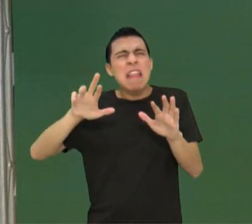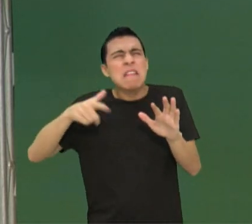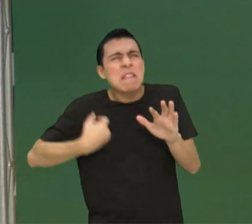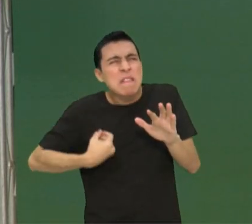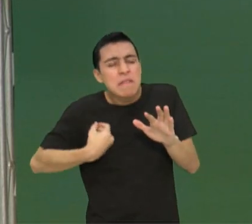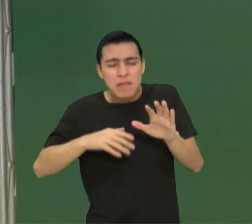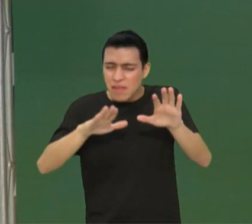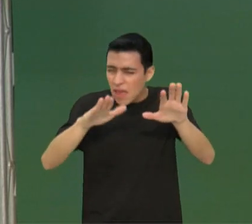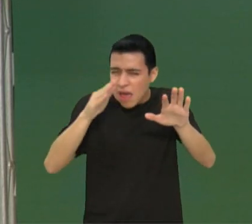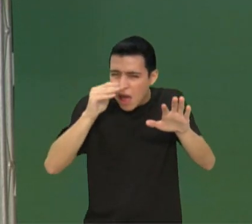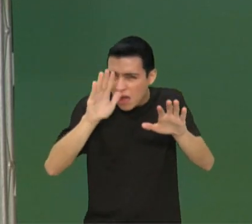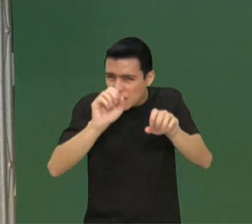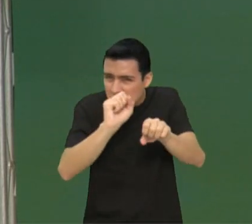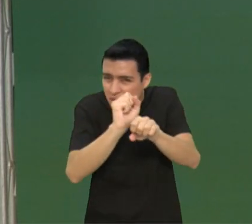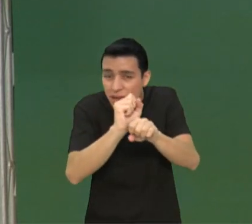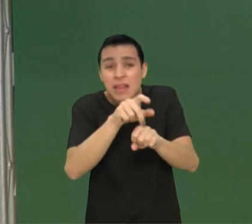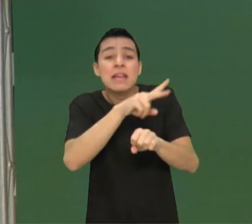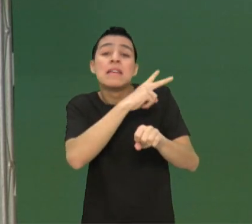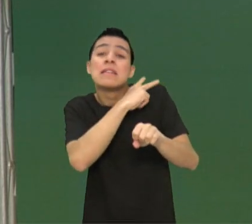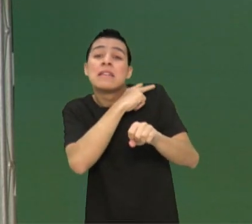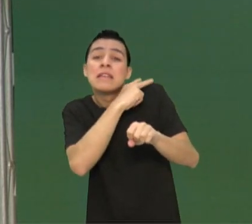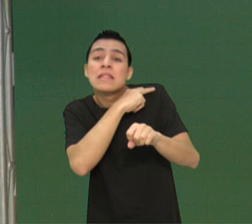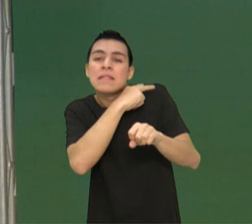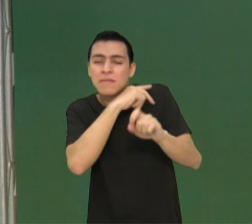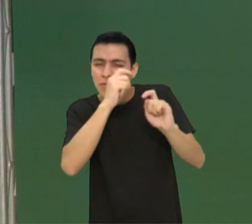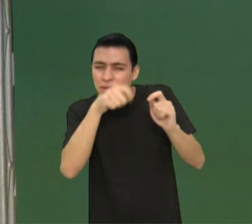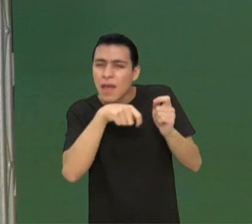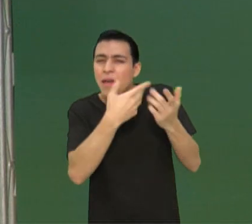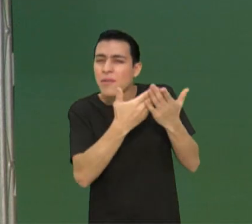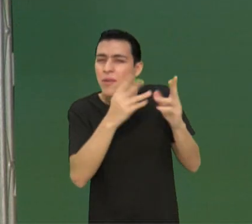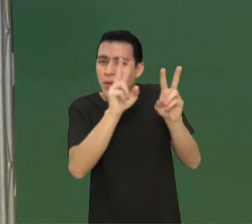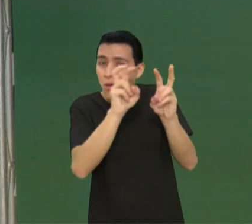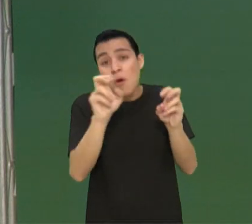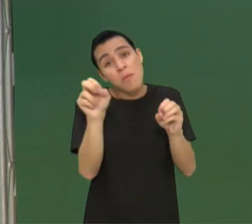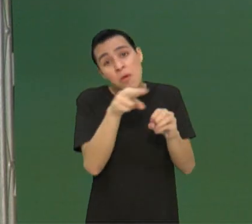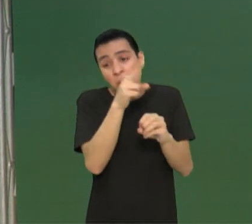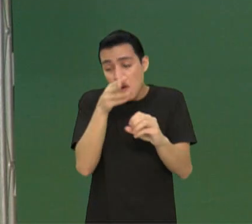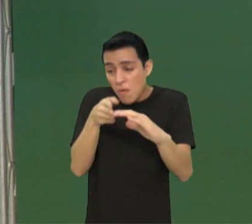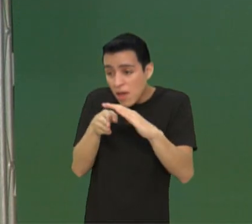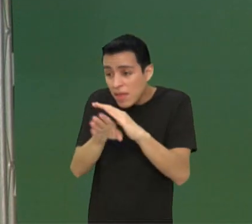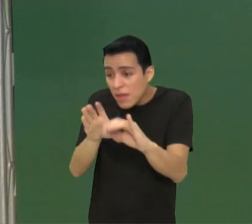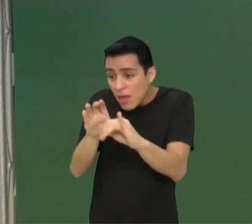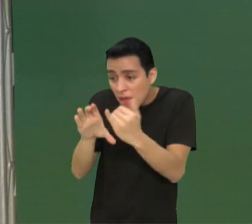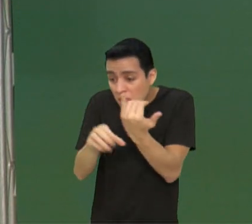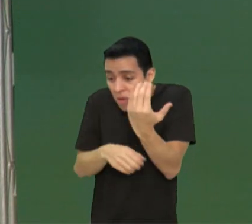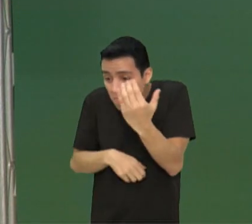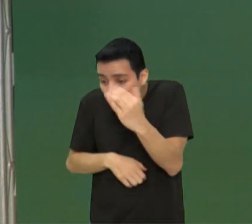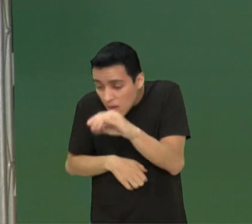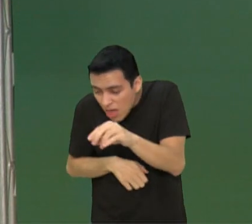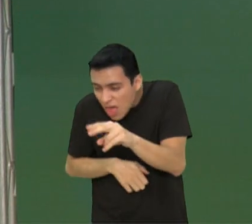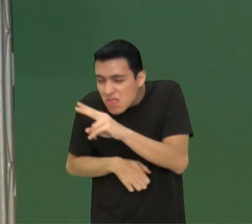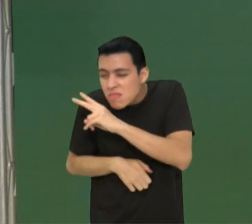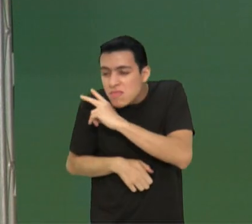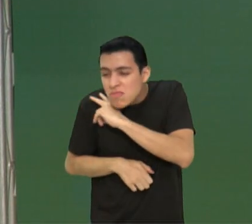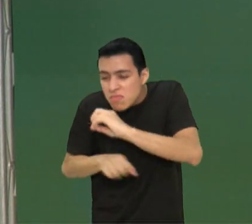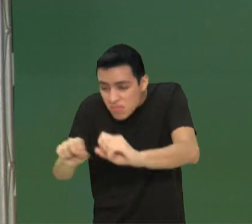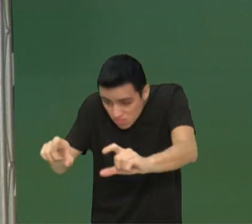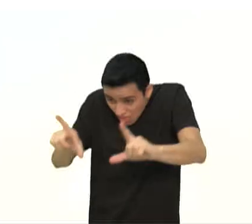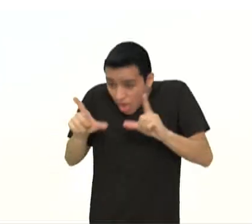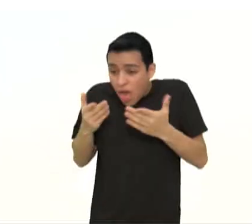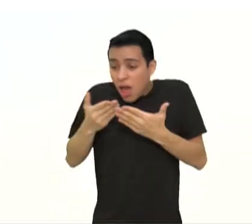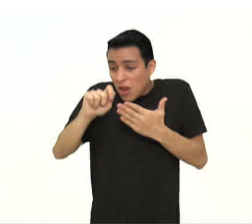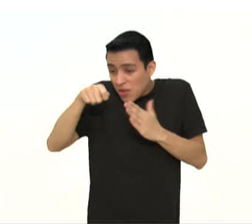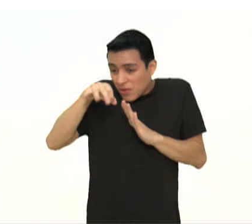curioso? Acesse no aplicativo Aula de Vírus do segundo ano. Você vai gostar. Olá! Explorando o